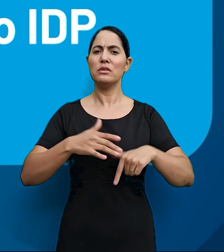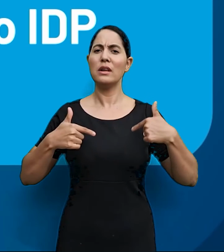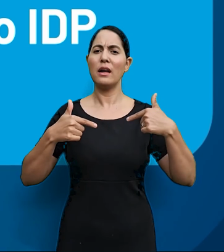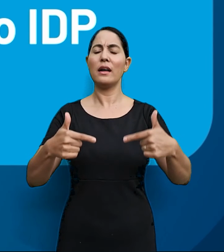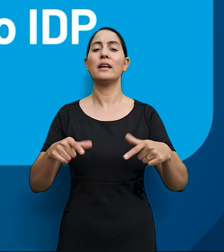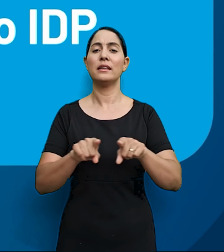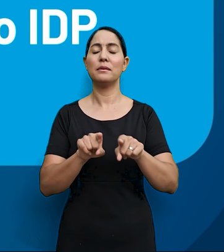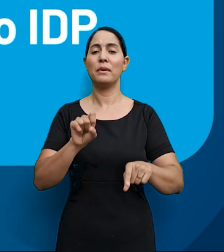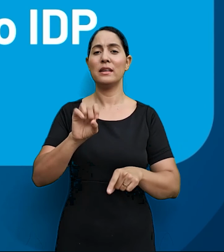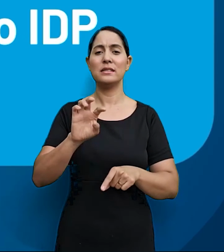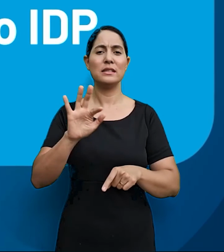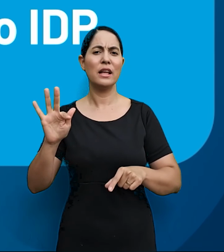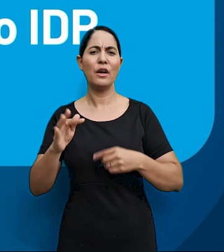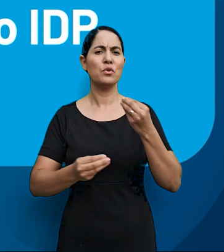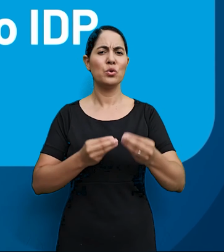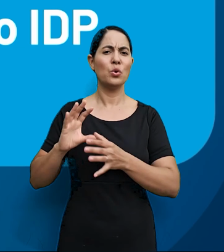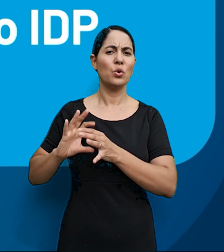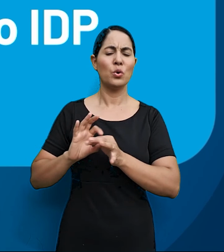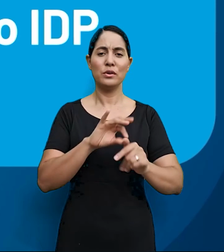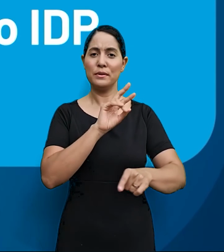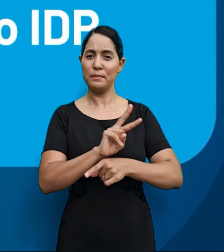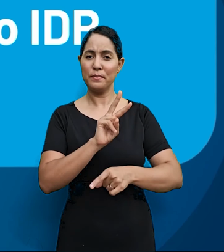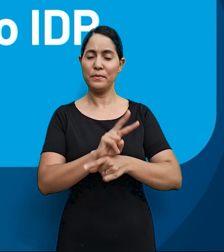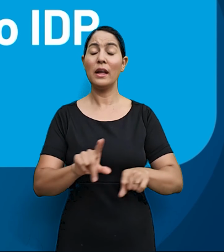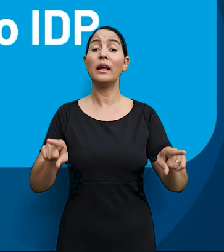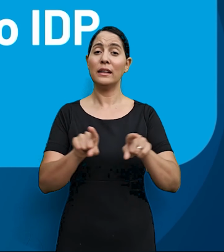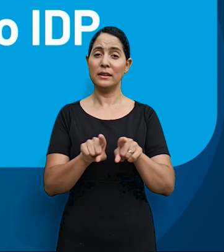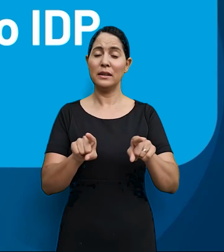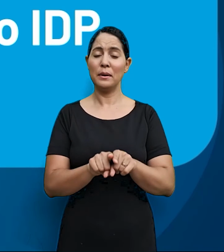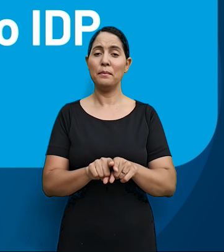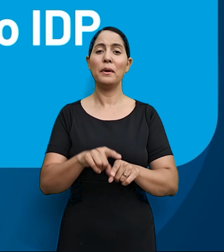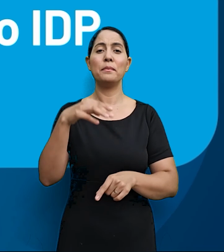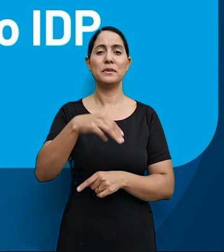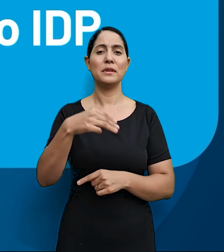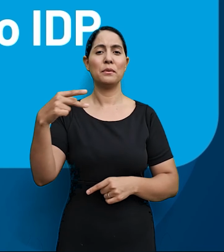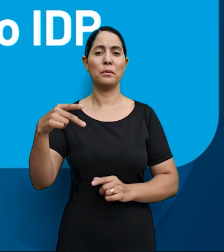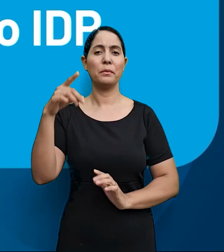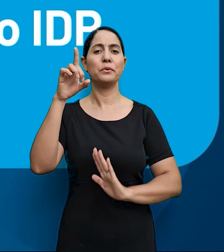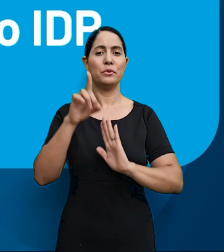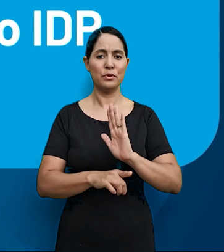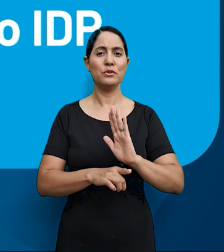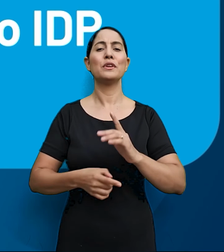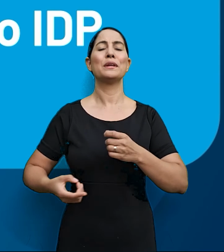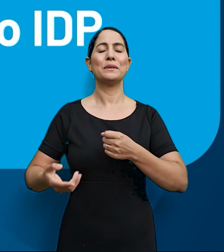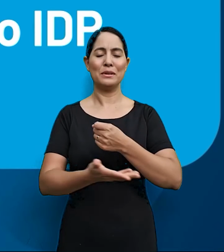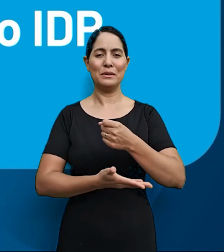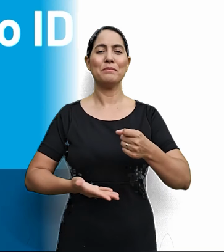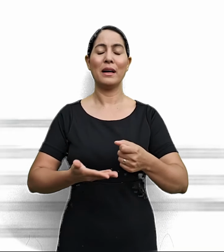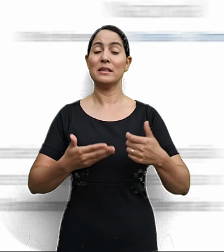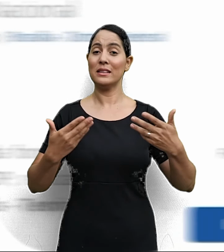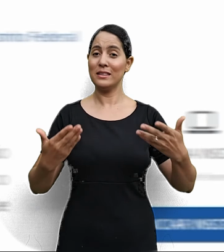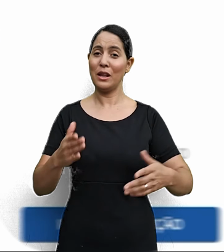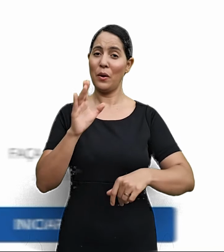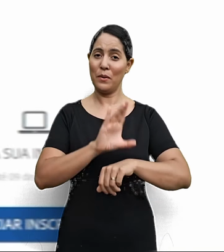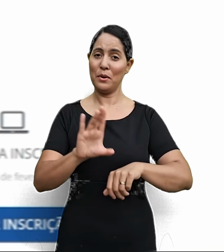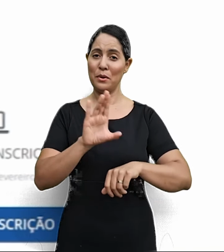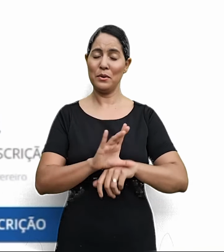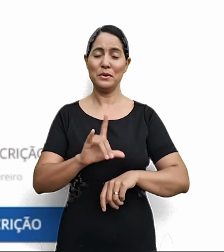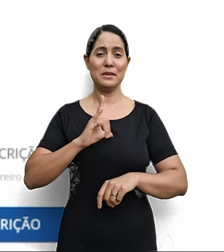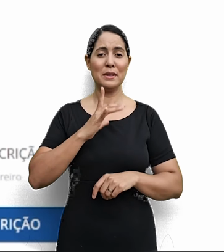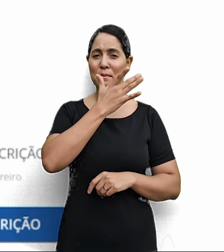e do STF na sua proteção, bem como a relevância do Ministério Público na tutela desses direitos. O curso é ministrado